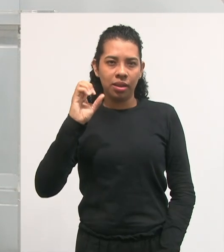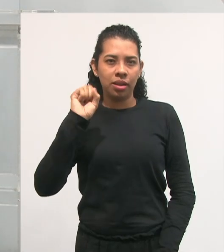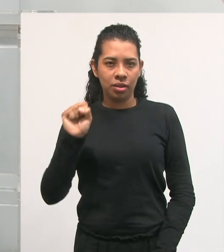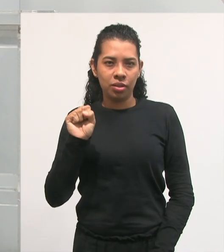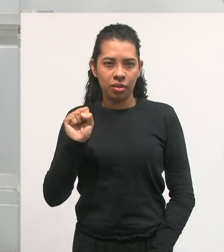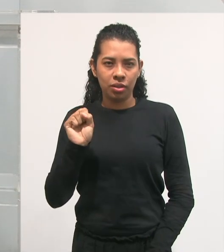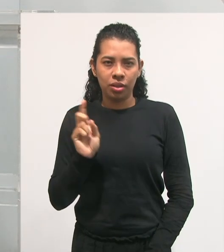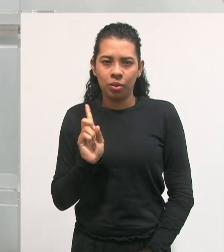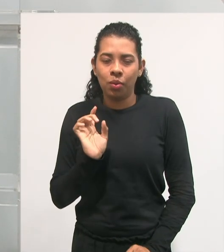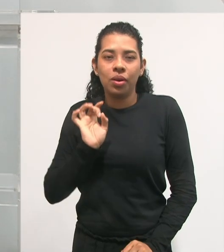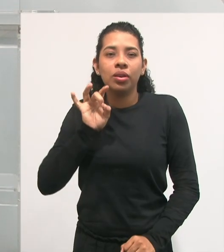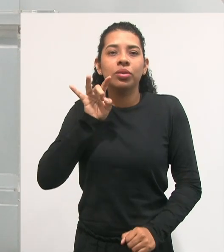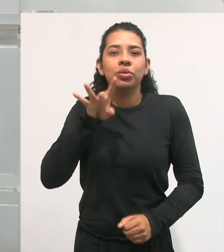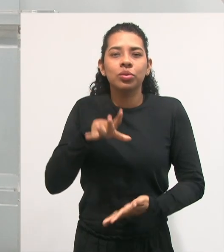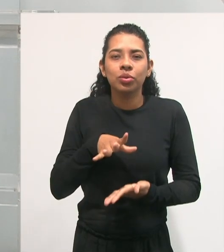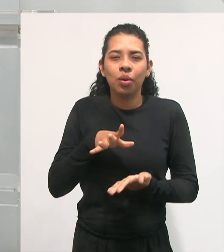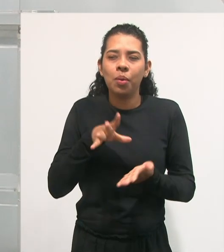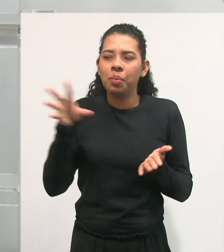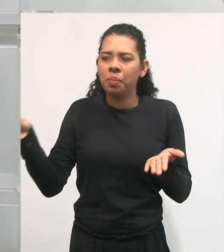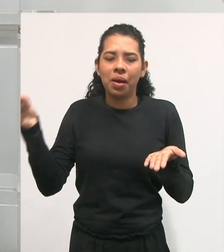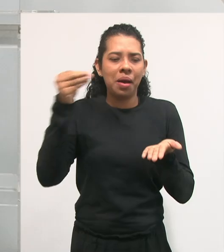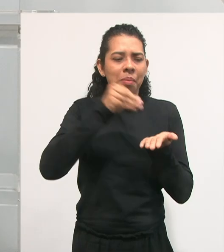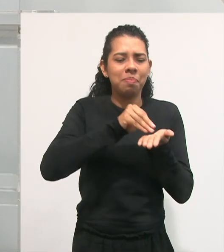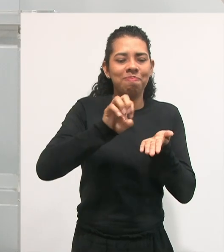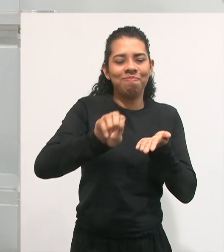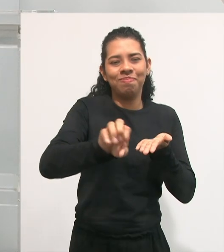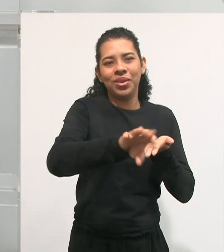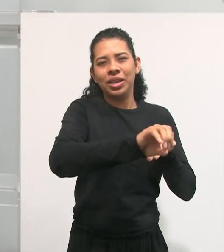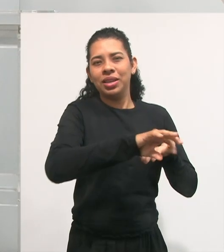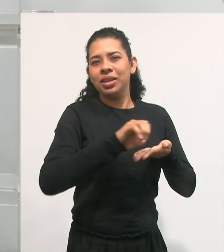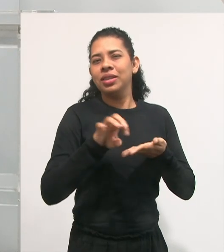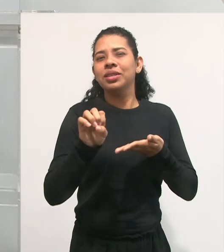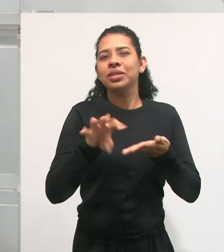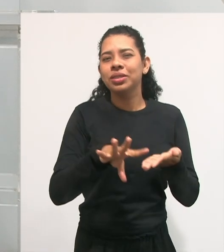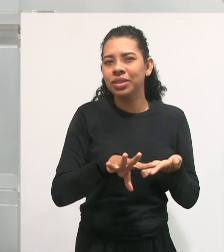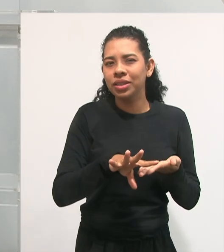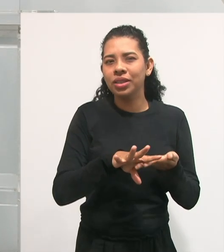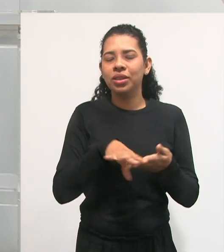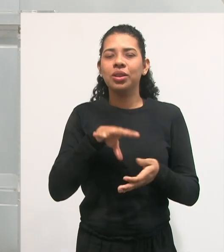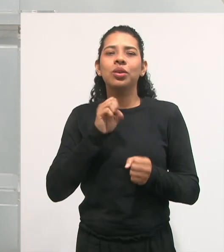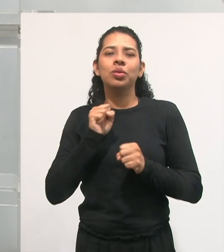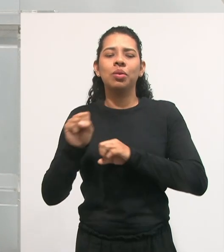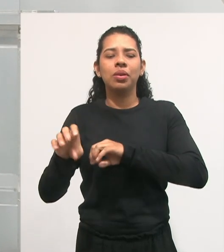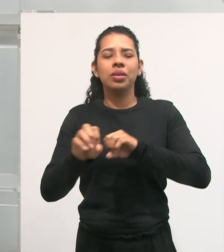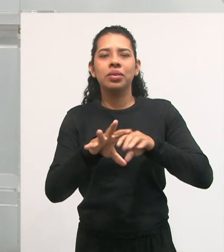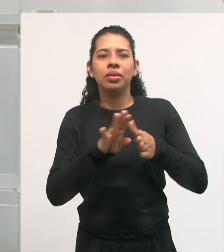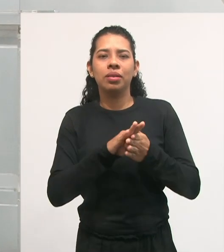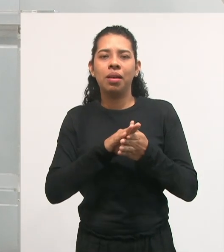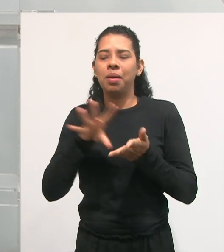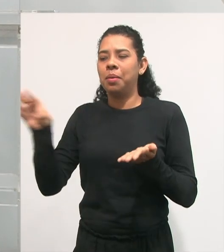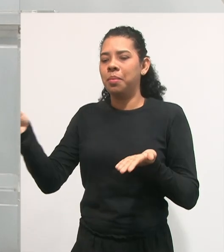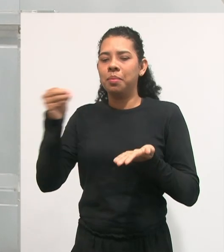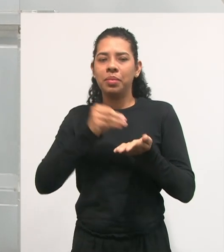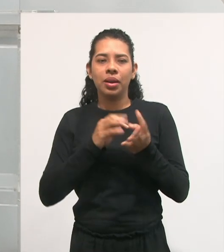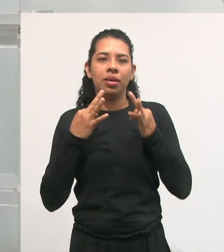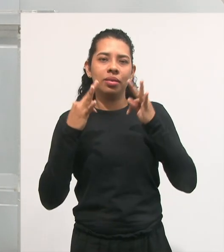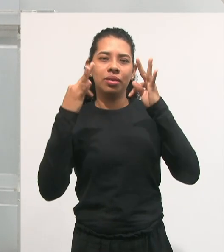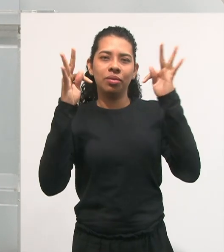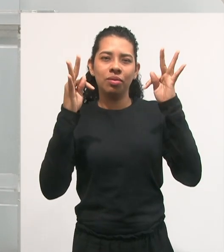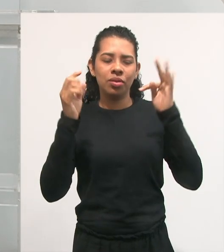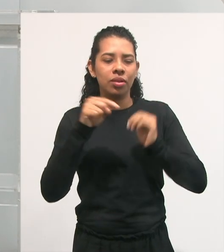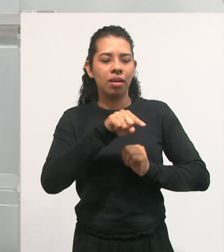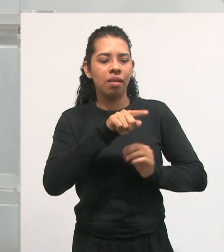utilizar apenas para reproduzir aquele ensino tradicional que a gente já conhece, ou seja, pegar as TICs e pedir para o aluno só